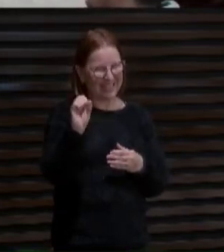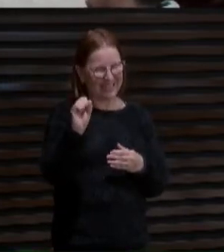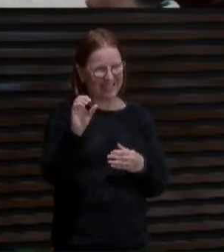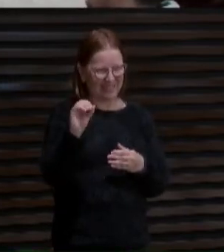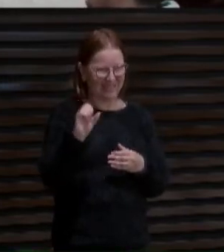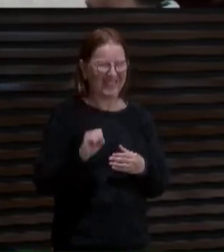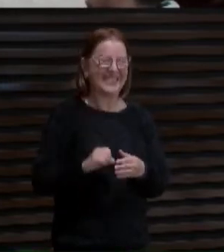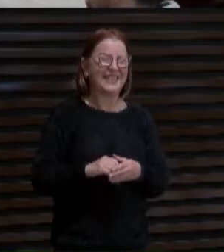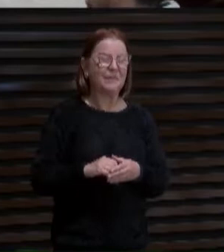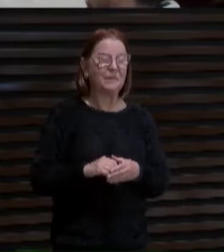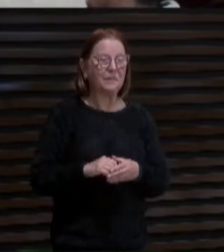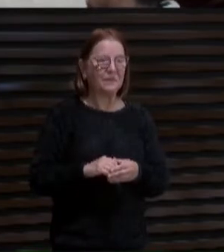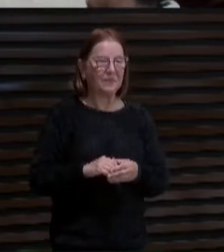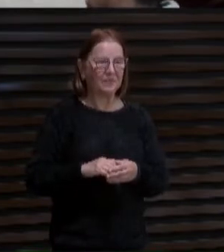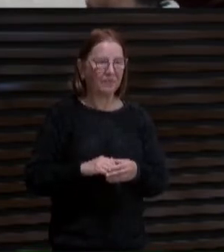ouvis